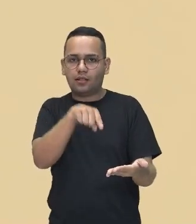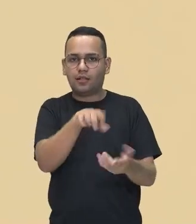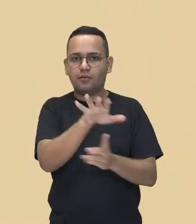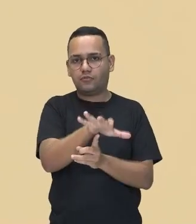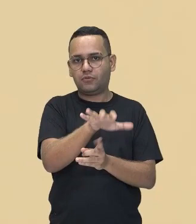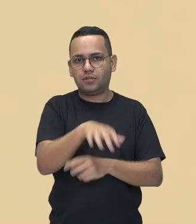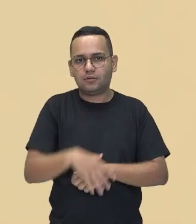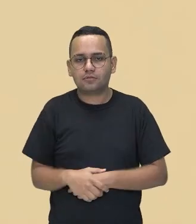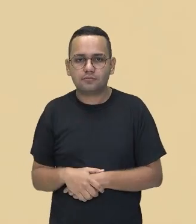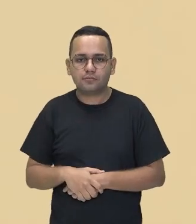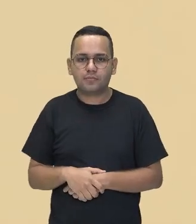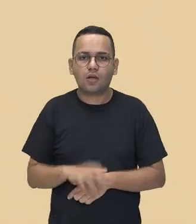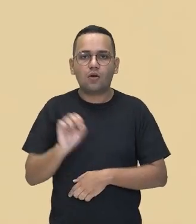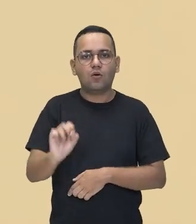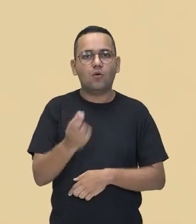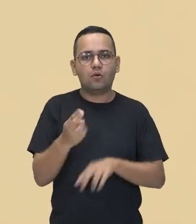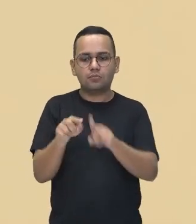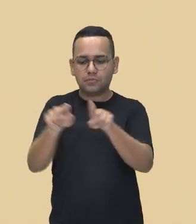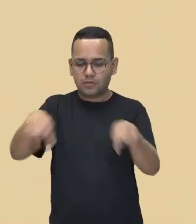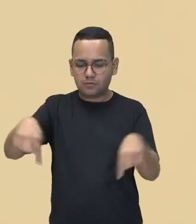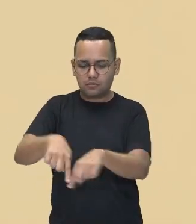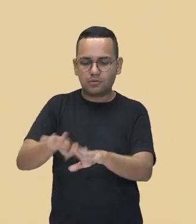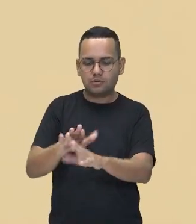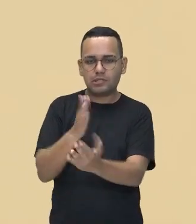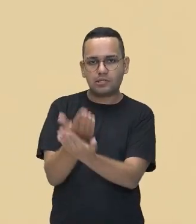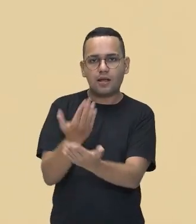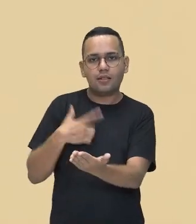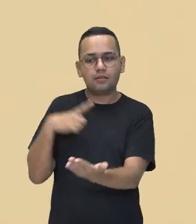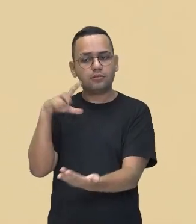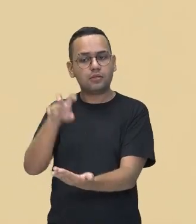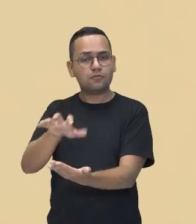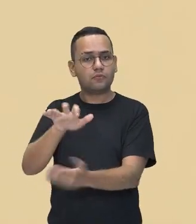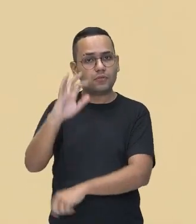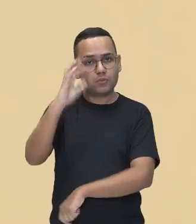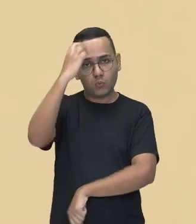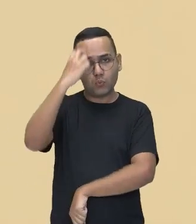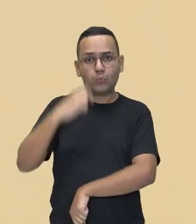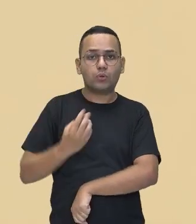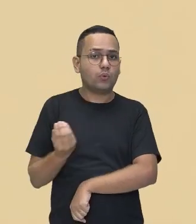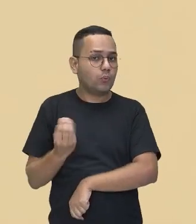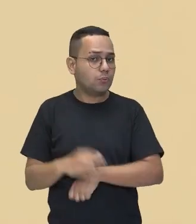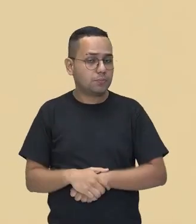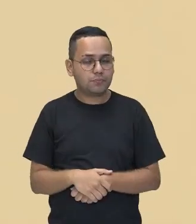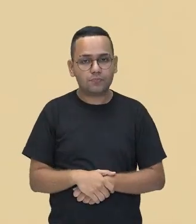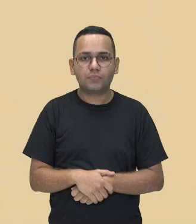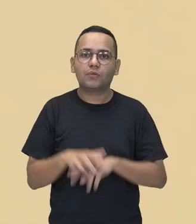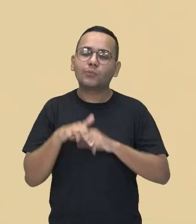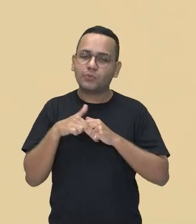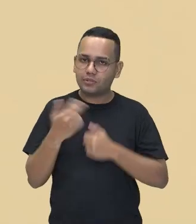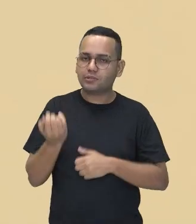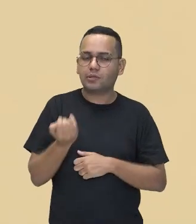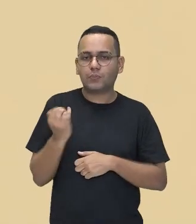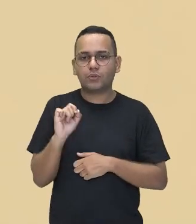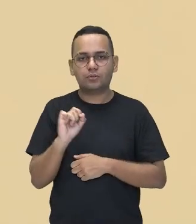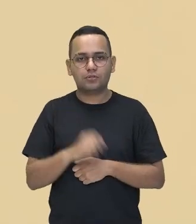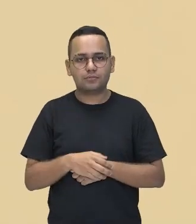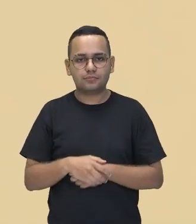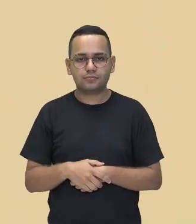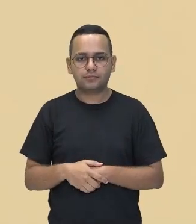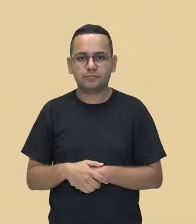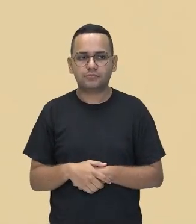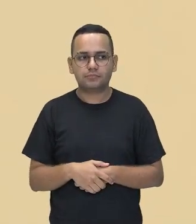seu espaço escolar, traz, então, também de cultura. Perceba, então, essa importância da gente,